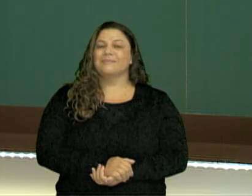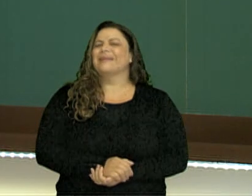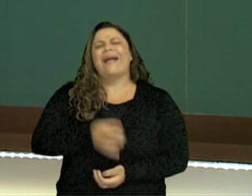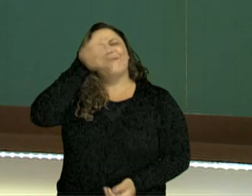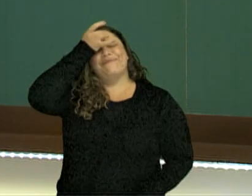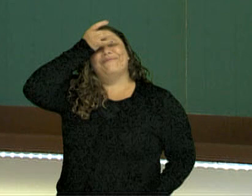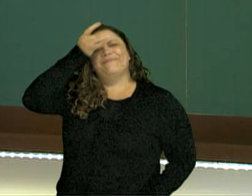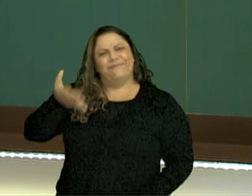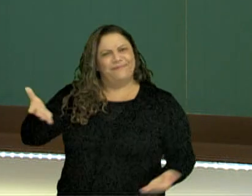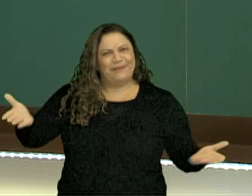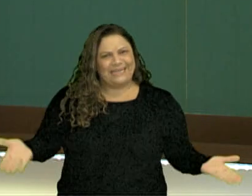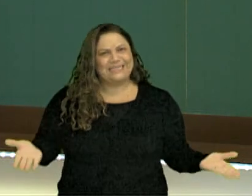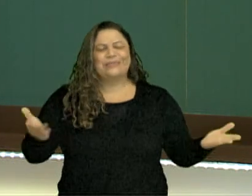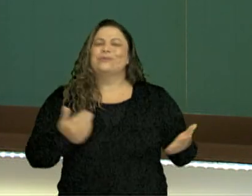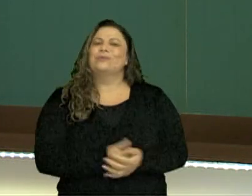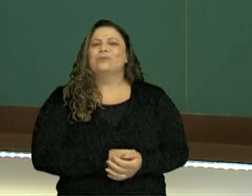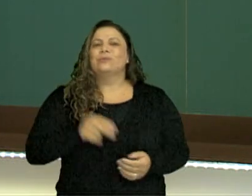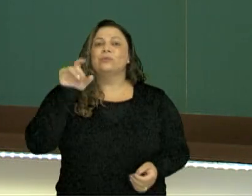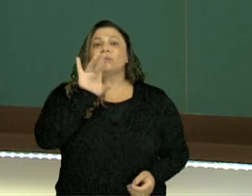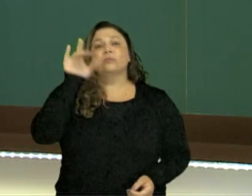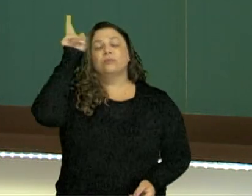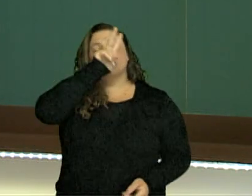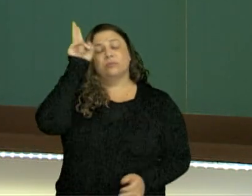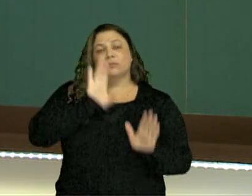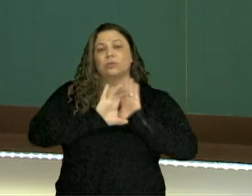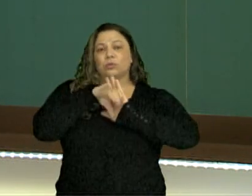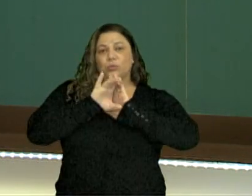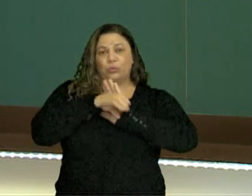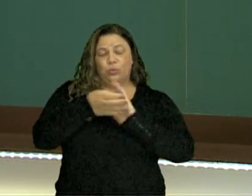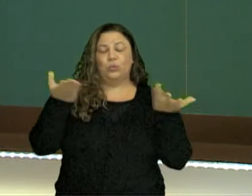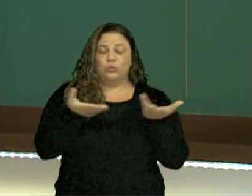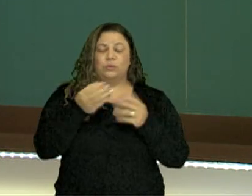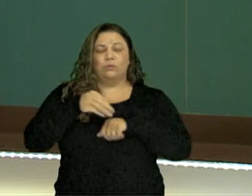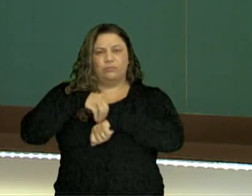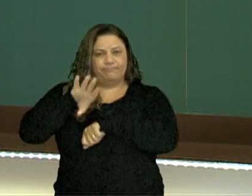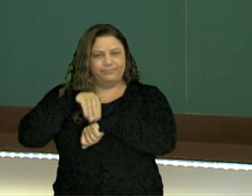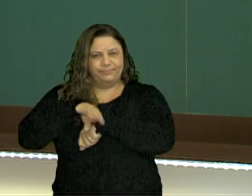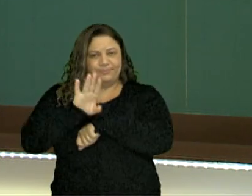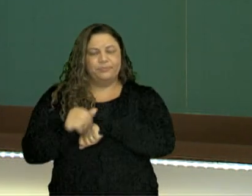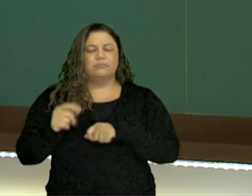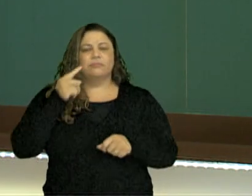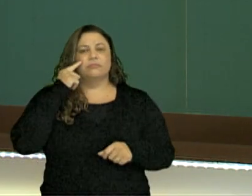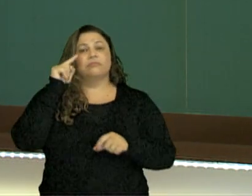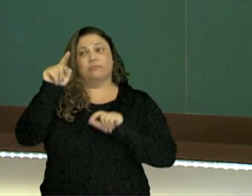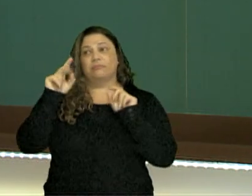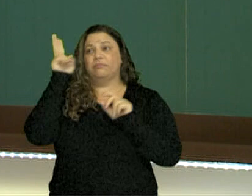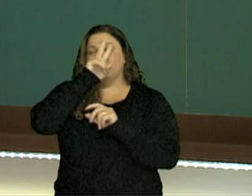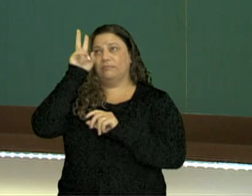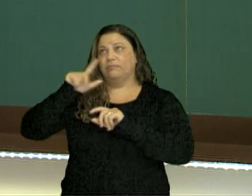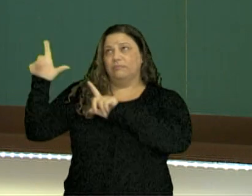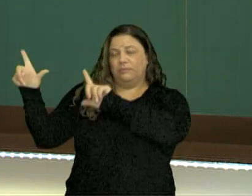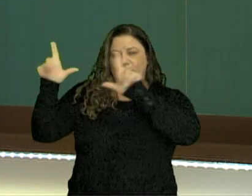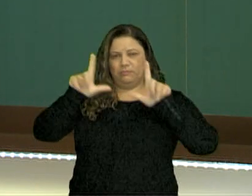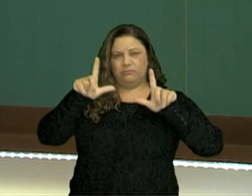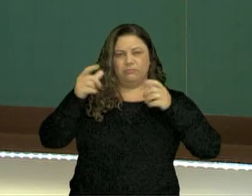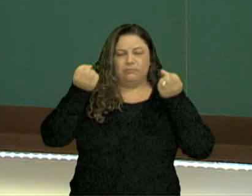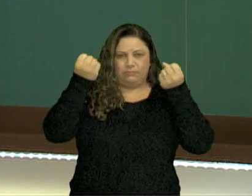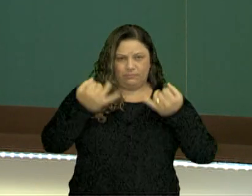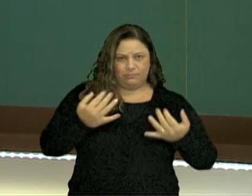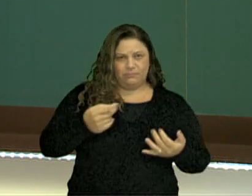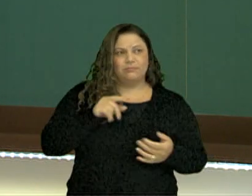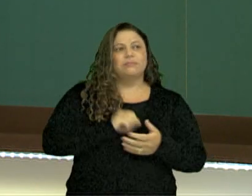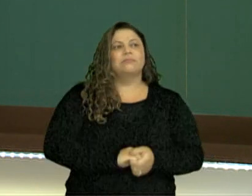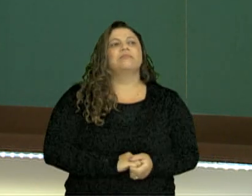Moleza, né, galera? Só lembrar o conceito, né? Aqui tá a dica. Lembra que eu reforcei ainda quando eu li para dar essa dica para vocês,